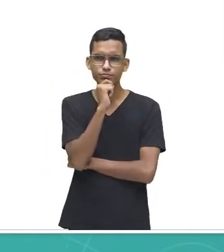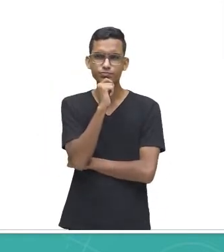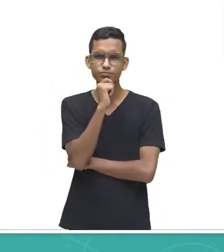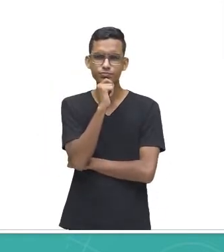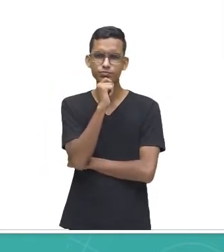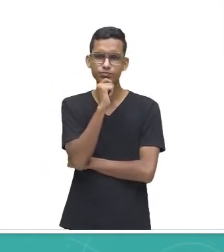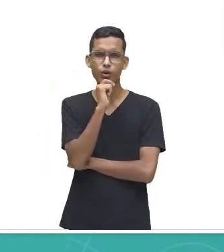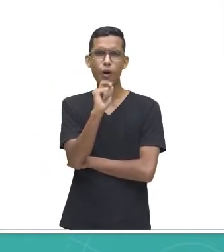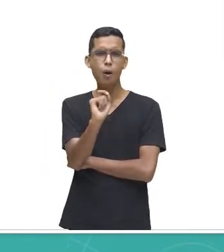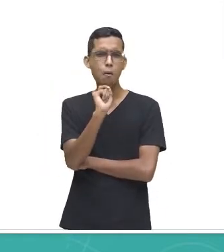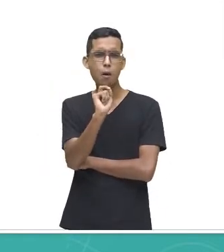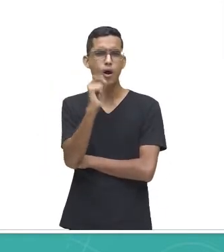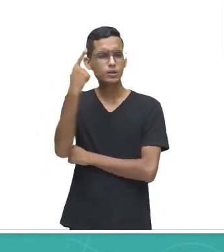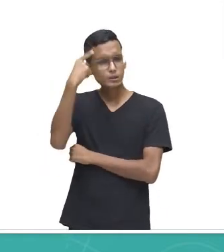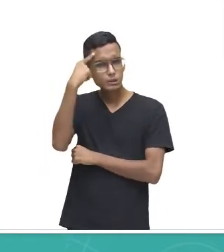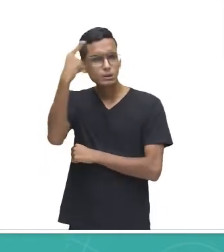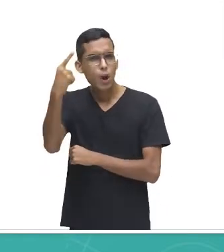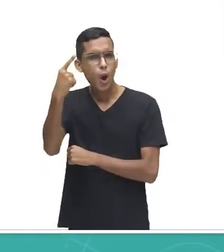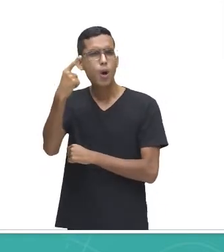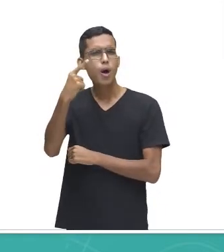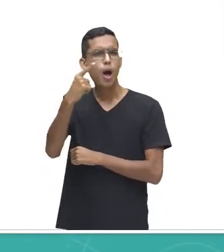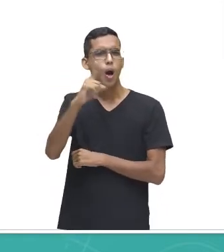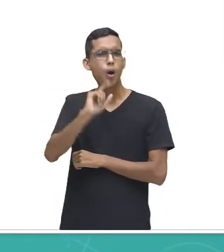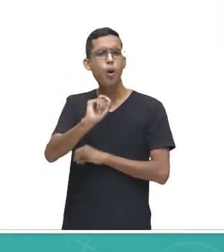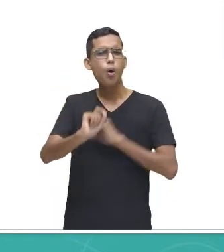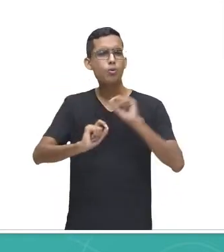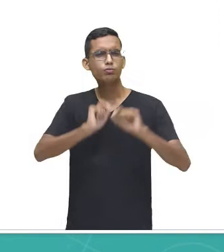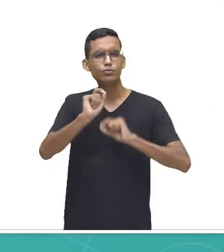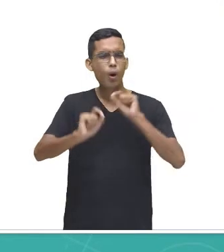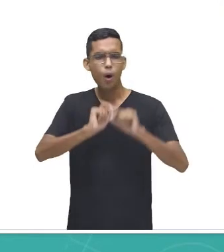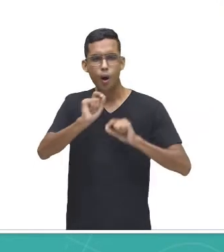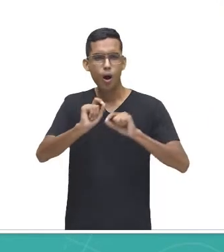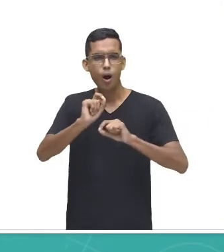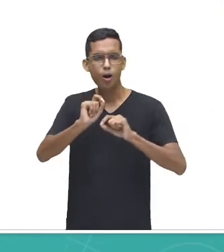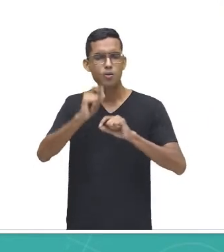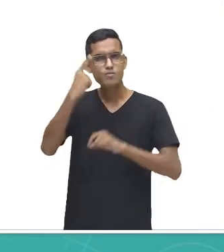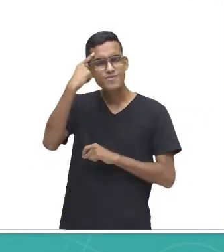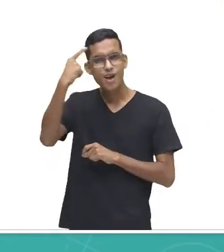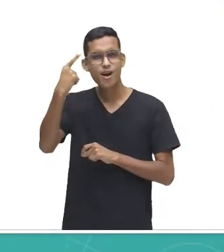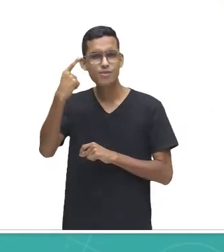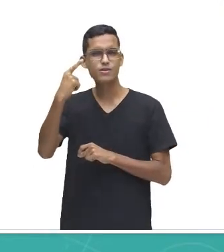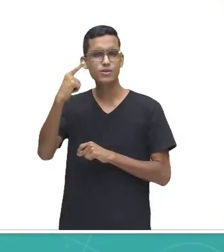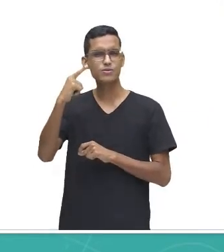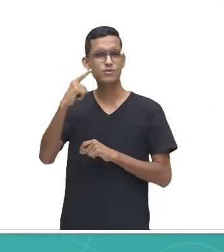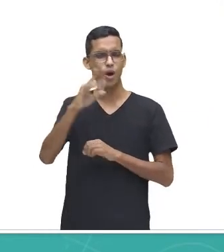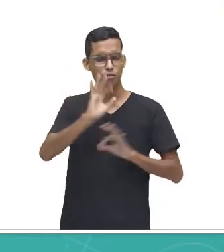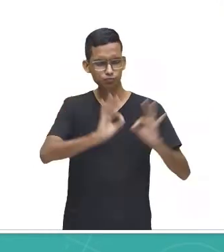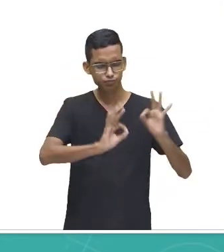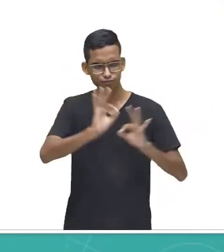vezes, essa ideia já preparada pode nos fechar para